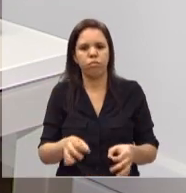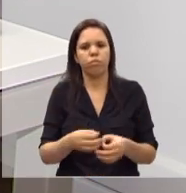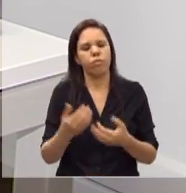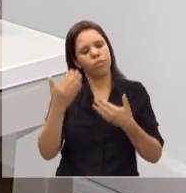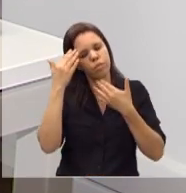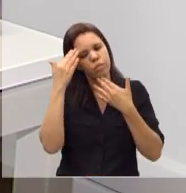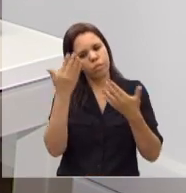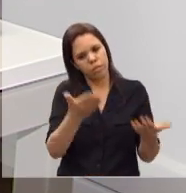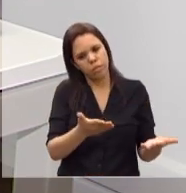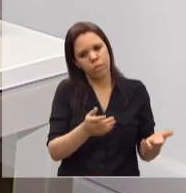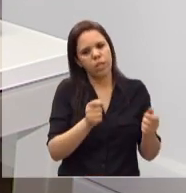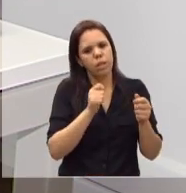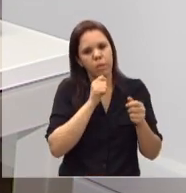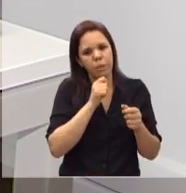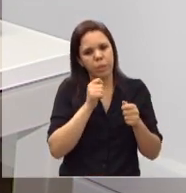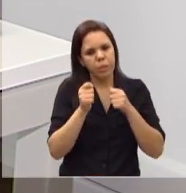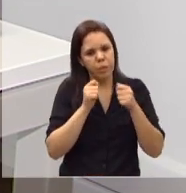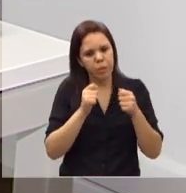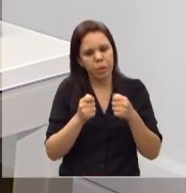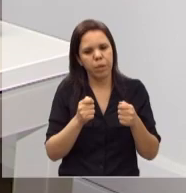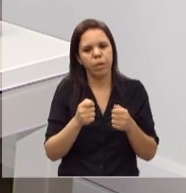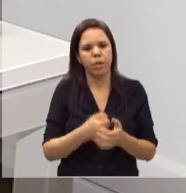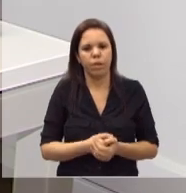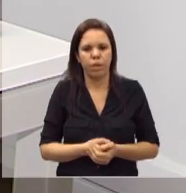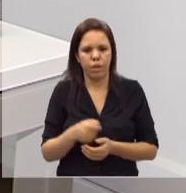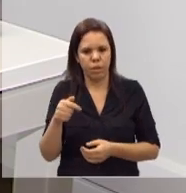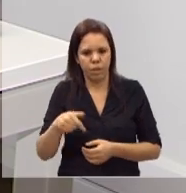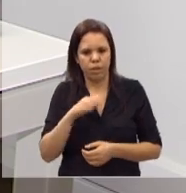eu te agradeço pela entrevista, pela honra